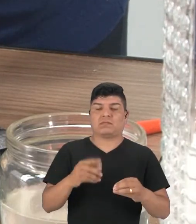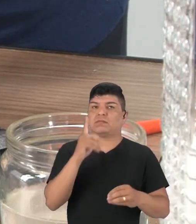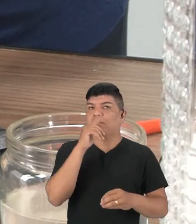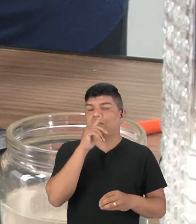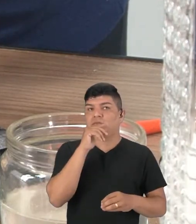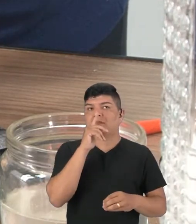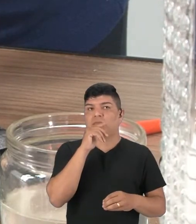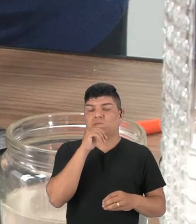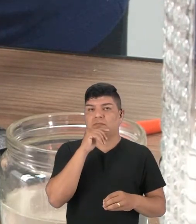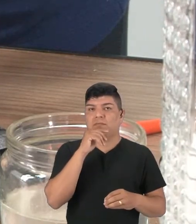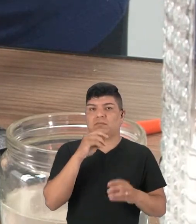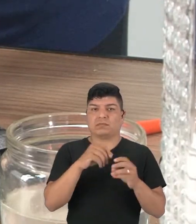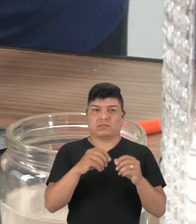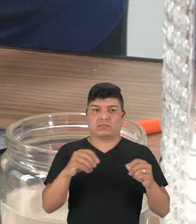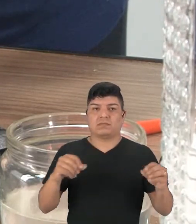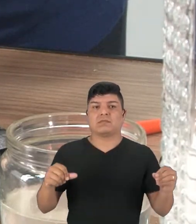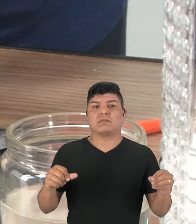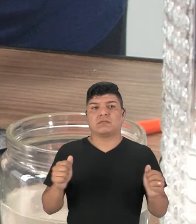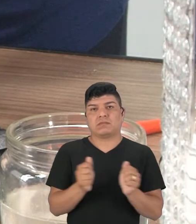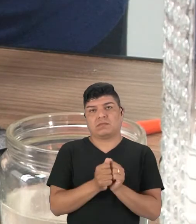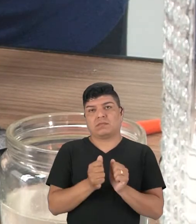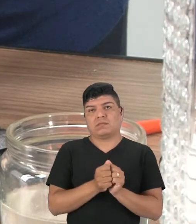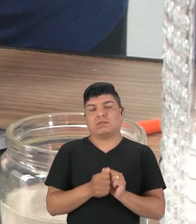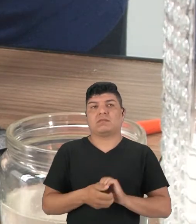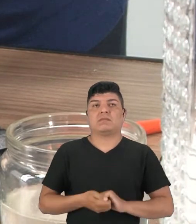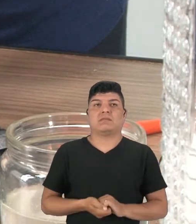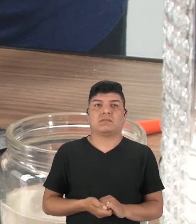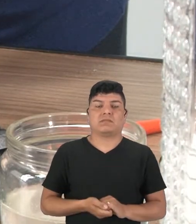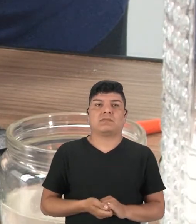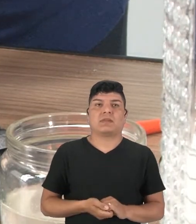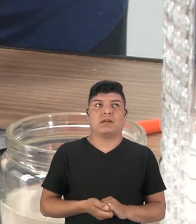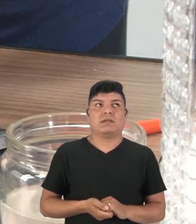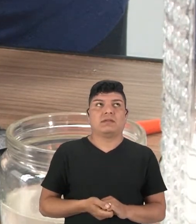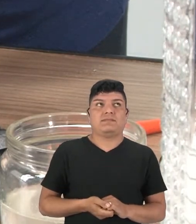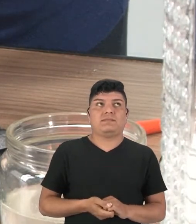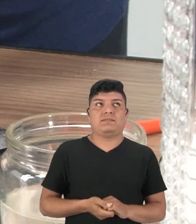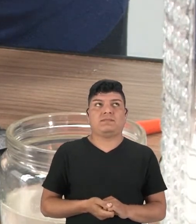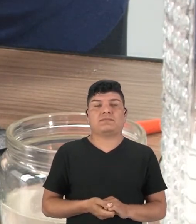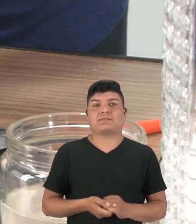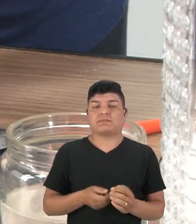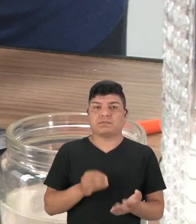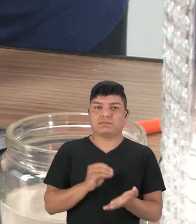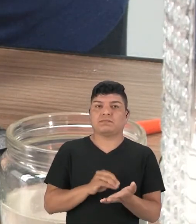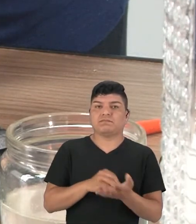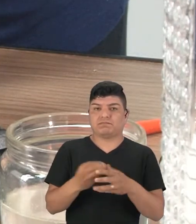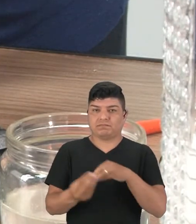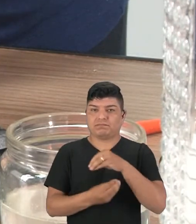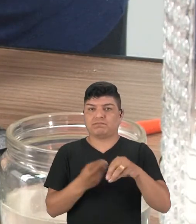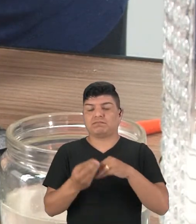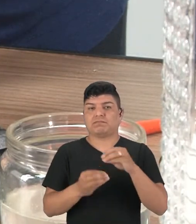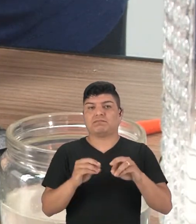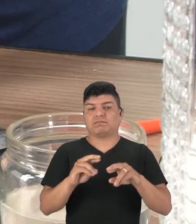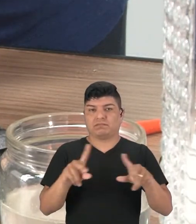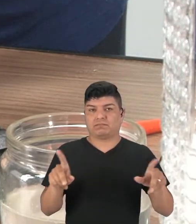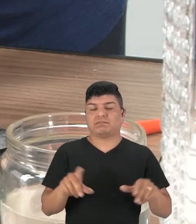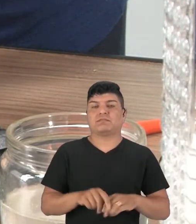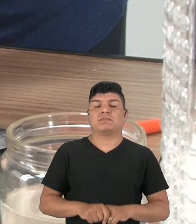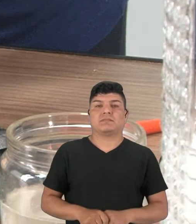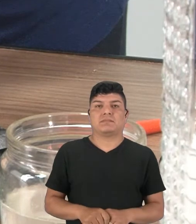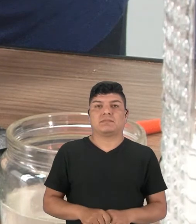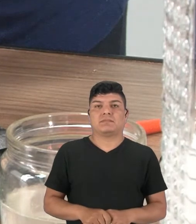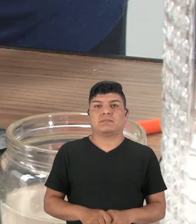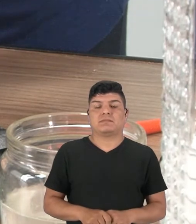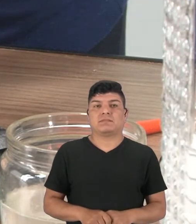água, da areia aqui, ó. Ok? Das impurezas que tem aqui, ó. Estão vendo?